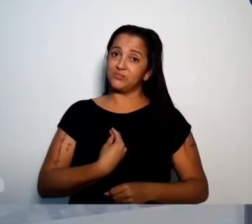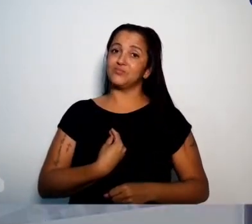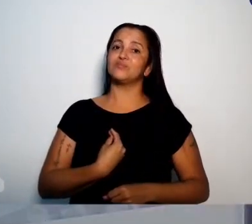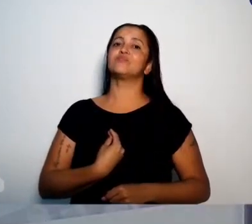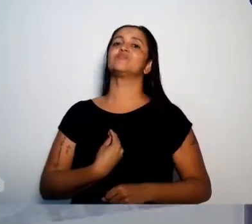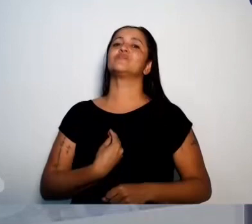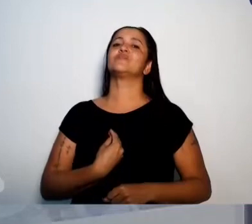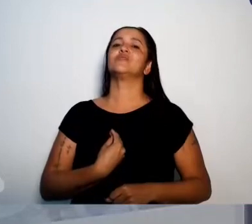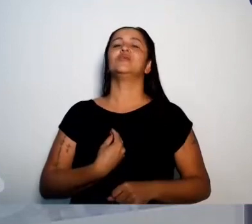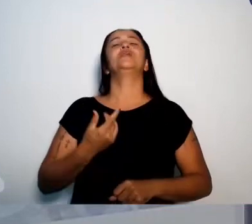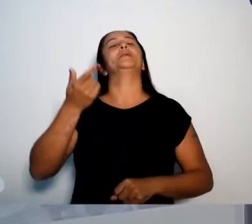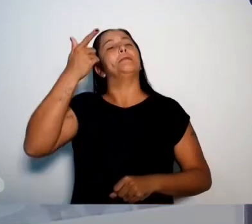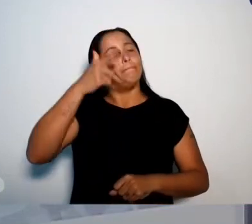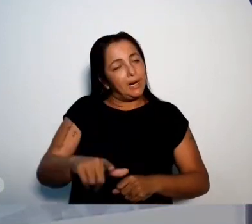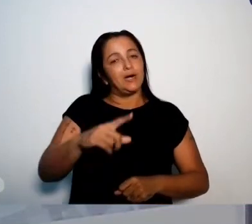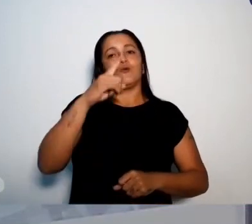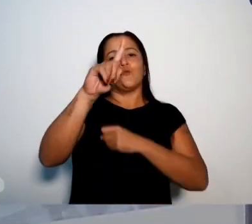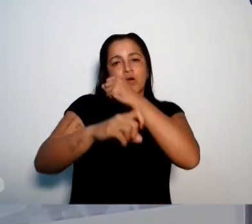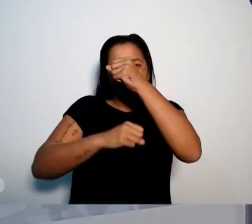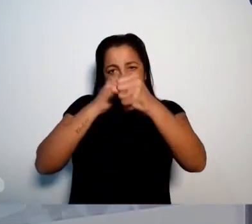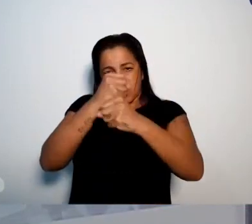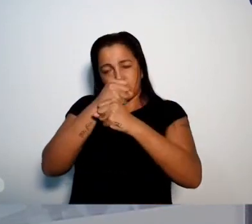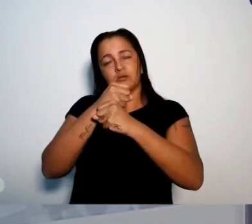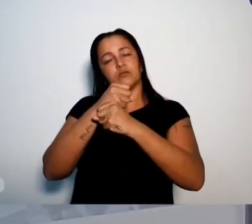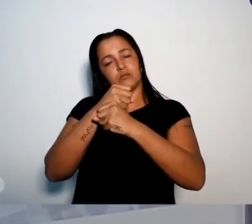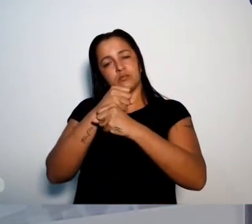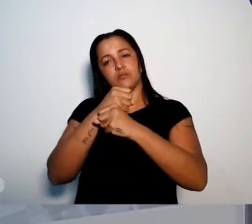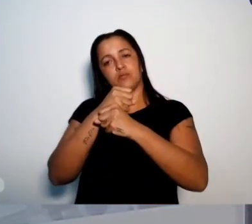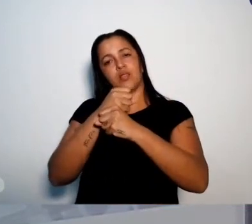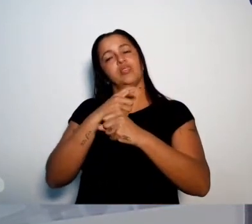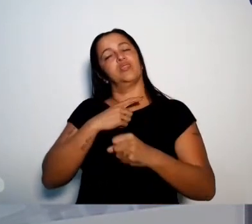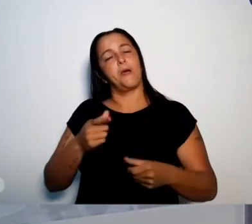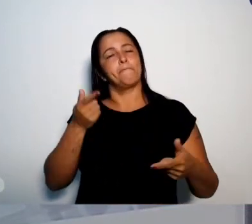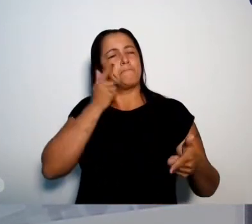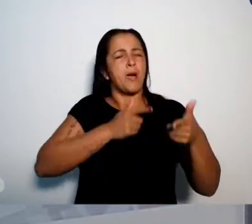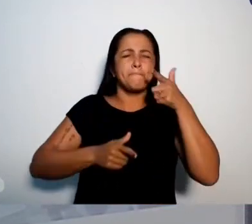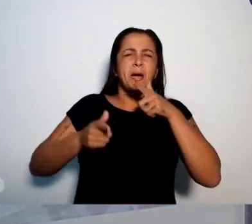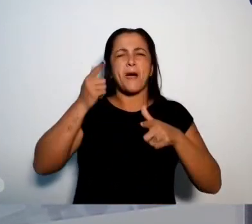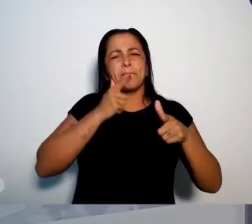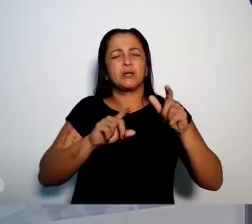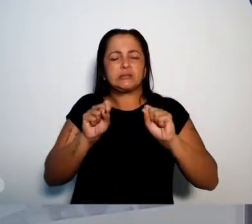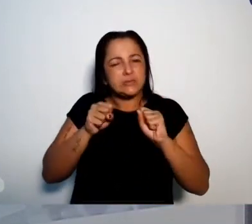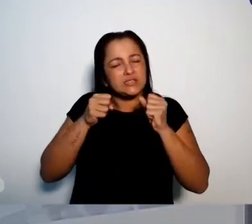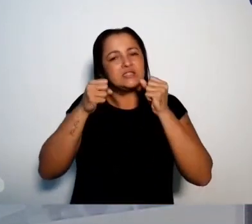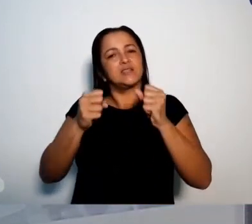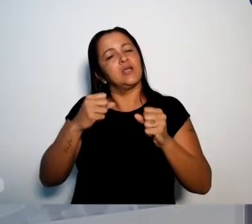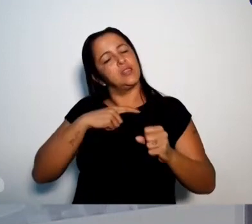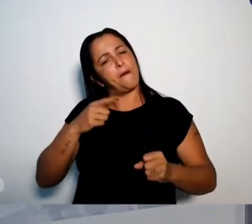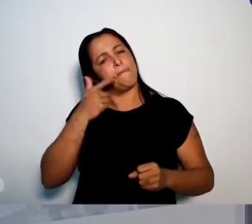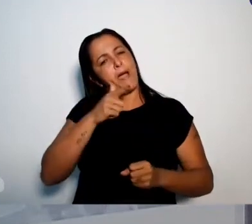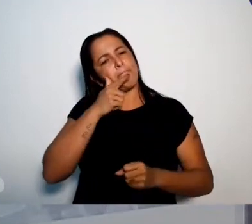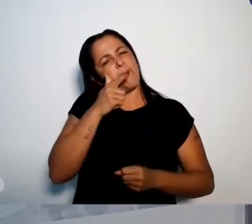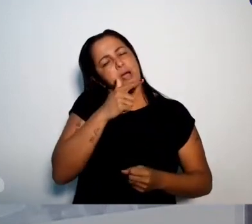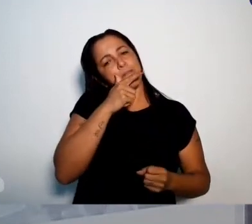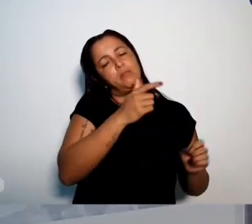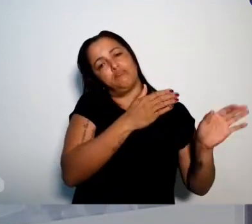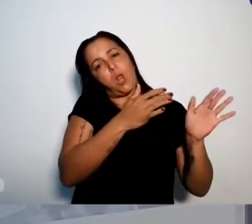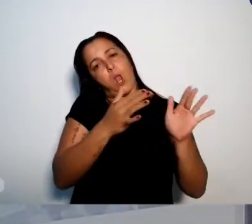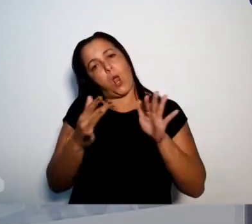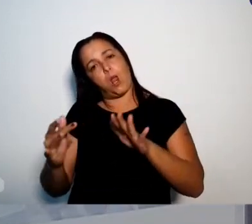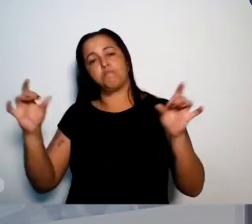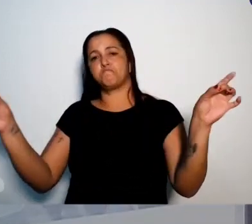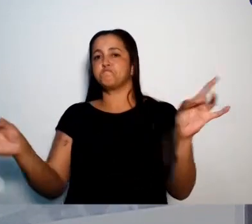por mais um ano de conquista, de muitas coisas realizadas